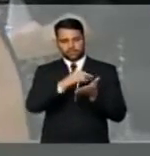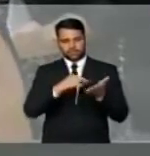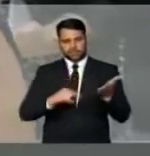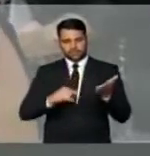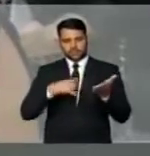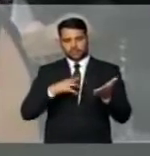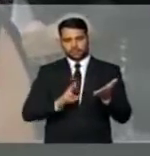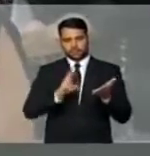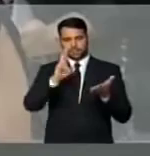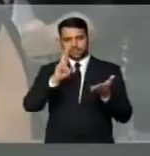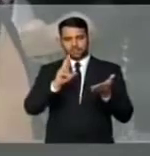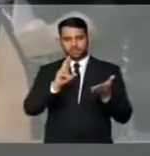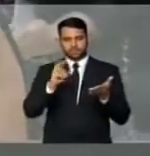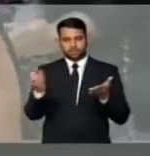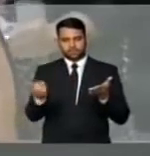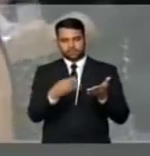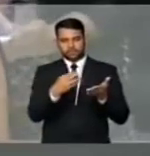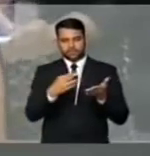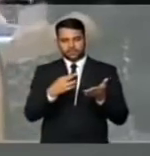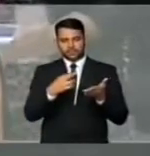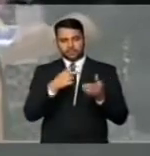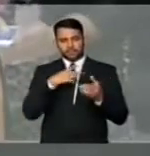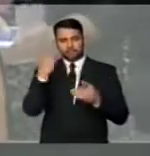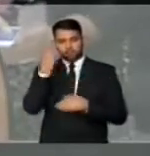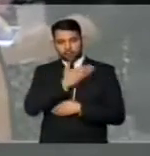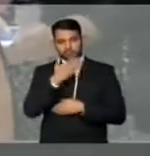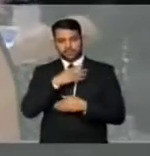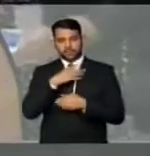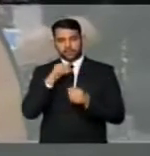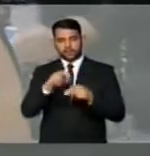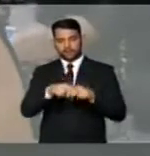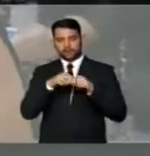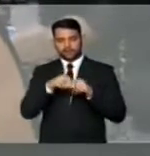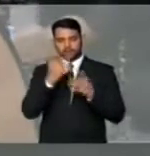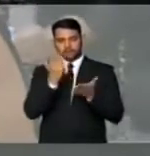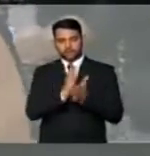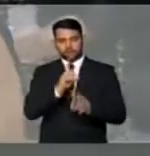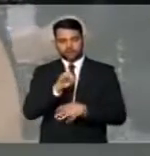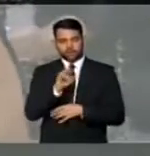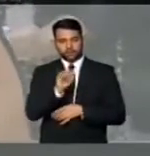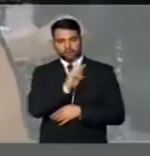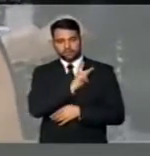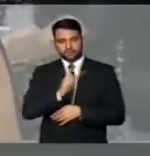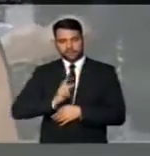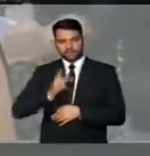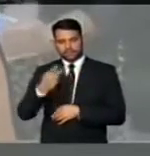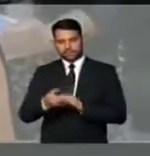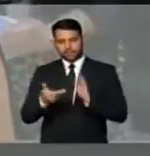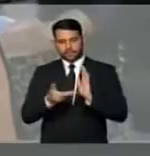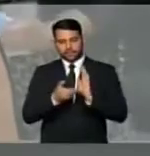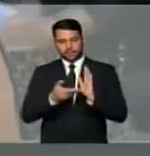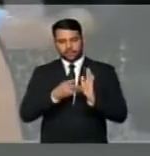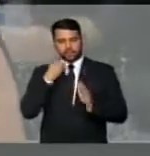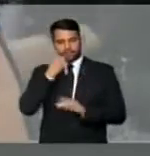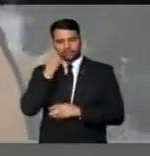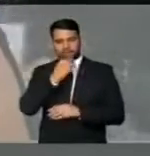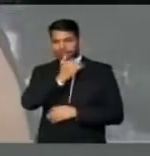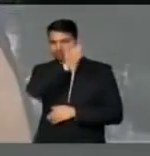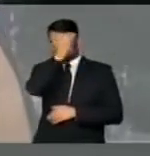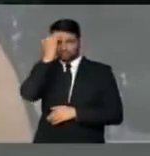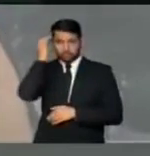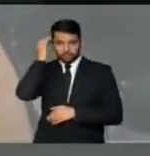que representam novos elementos que caracterizam a quebra de decoro parlamentar do presidente dessa casa, deputado Eduardo